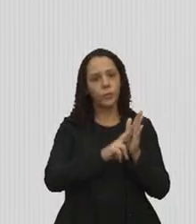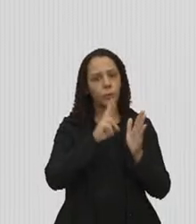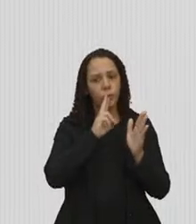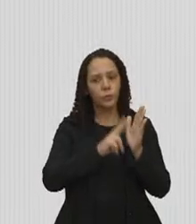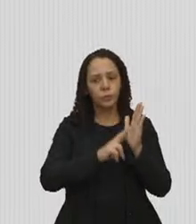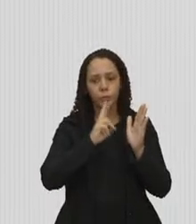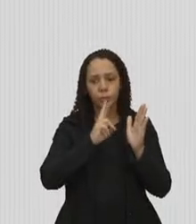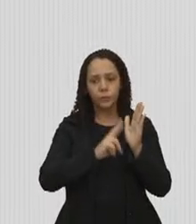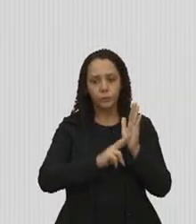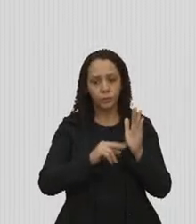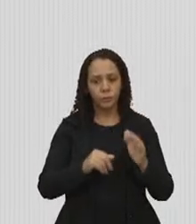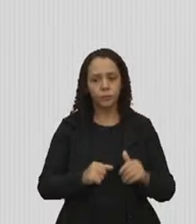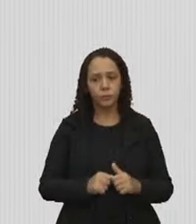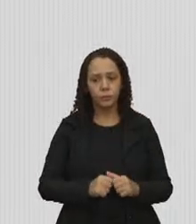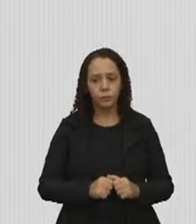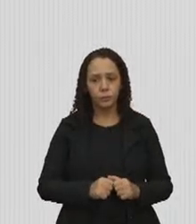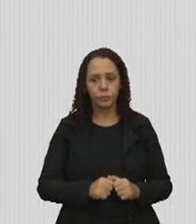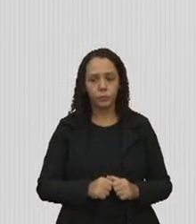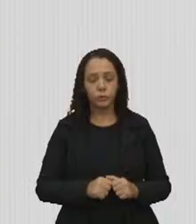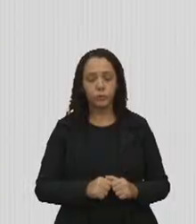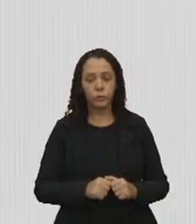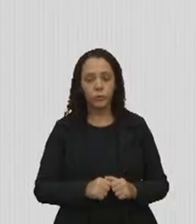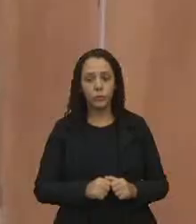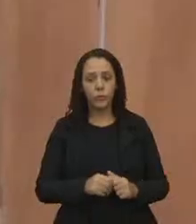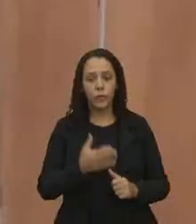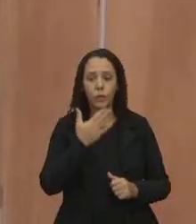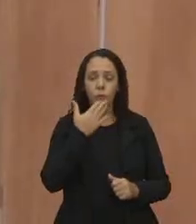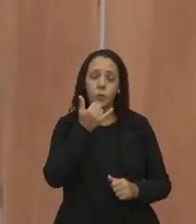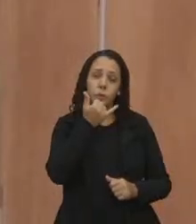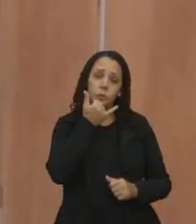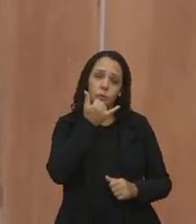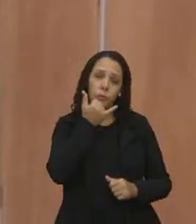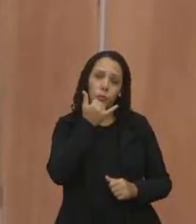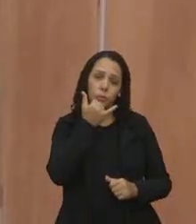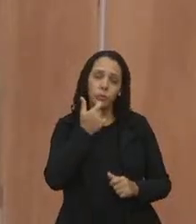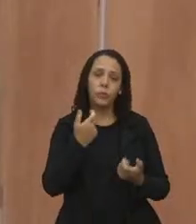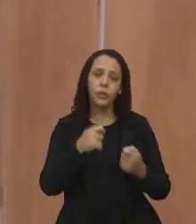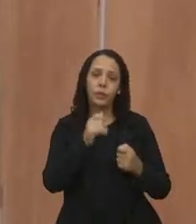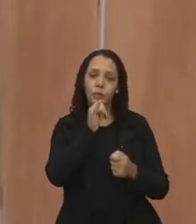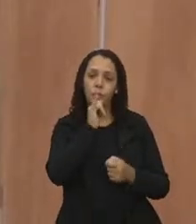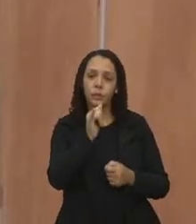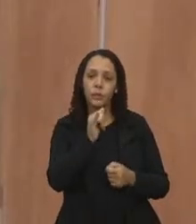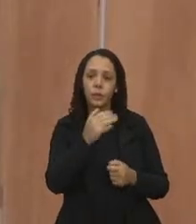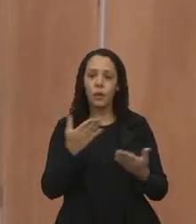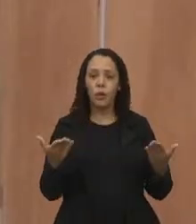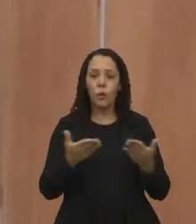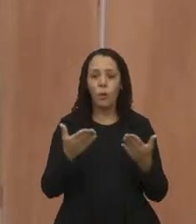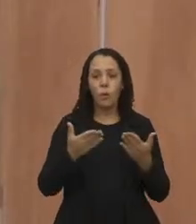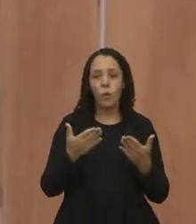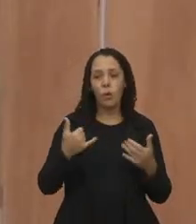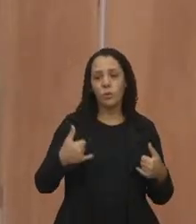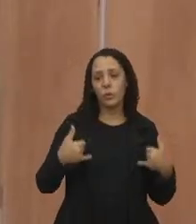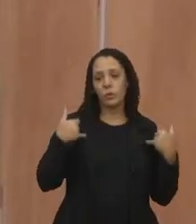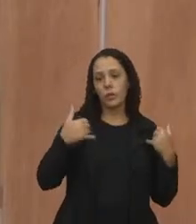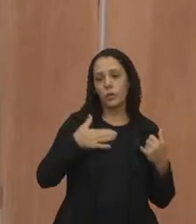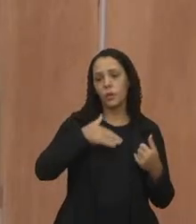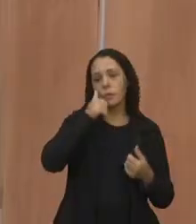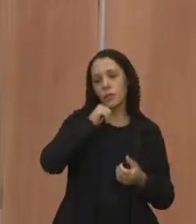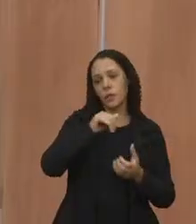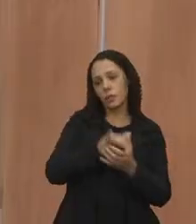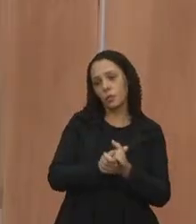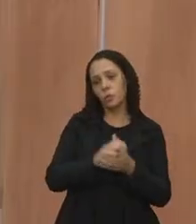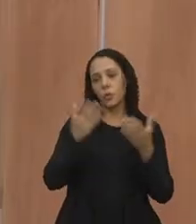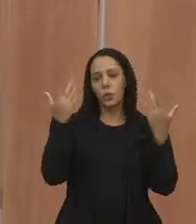demandas sobre isso. Eu peço desculpa, mas eu não posso deixar de dizer que hoje é aniversário da minha esposa. Eu queria falar parabéns